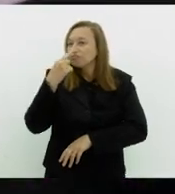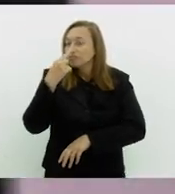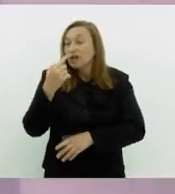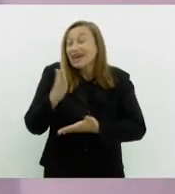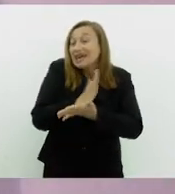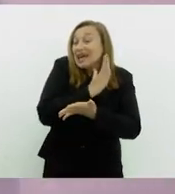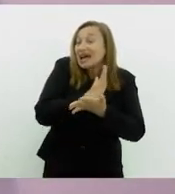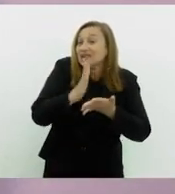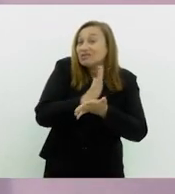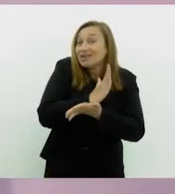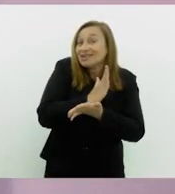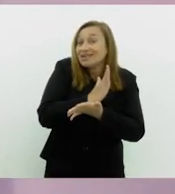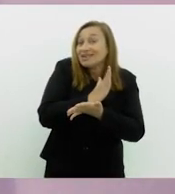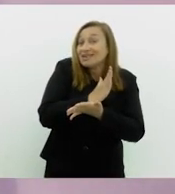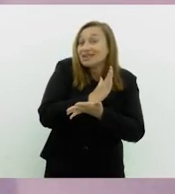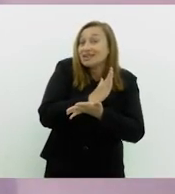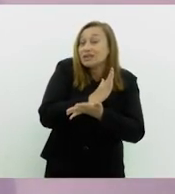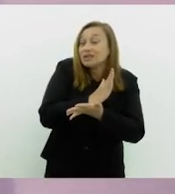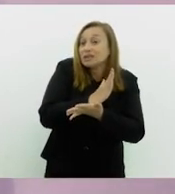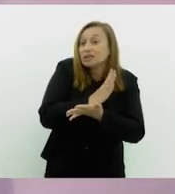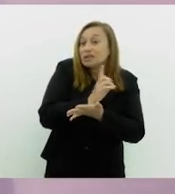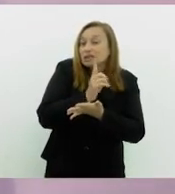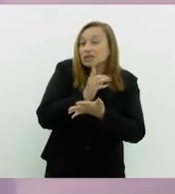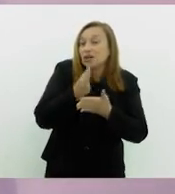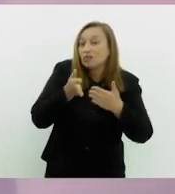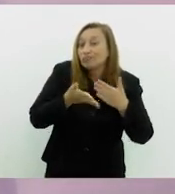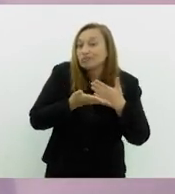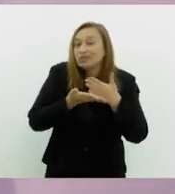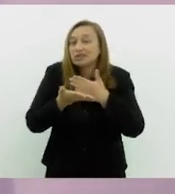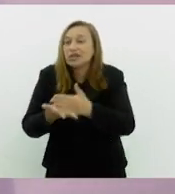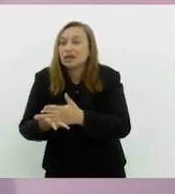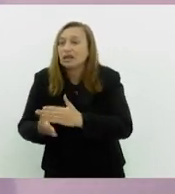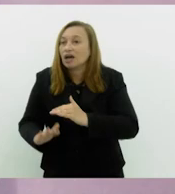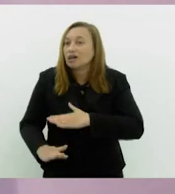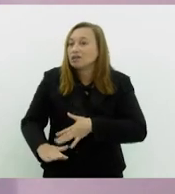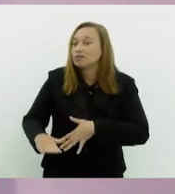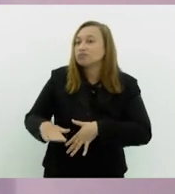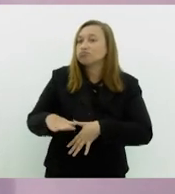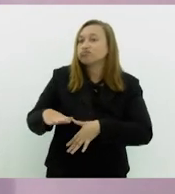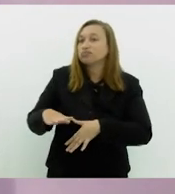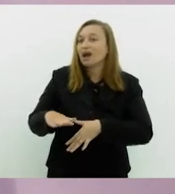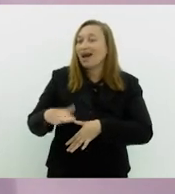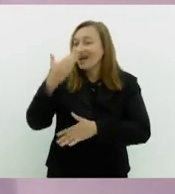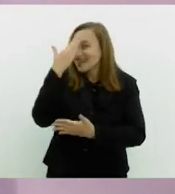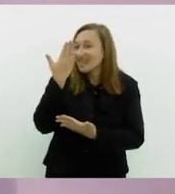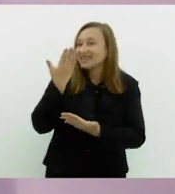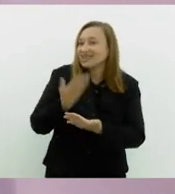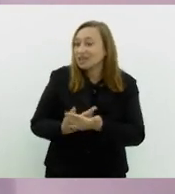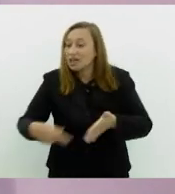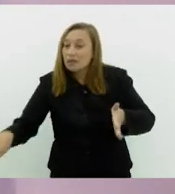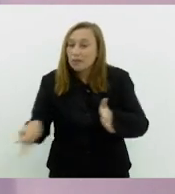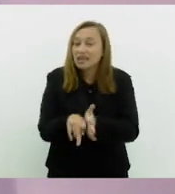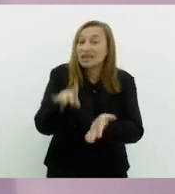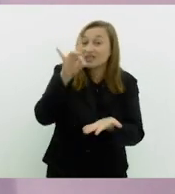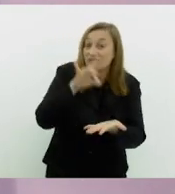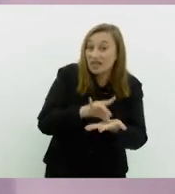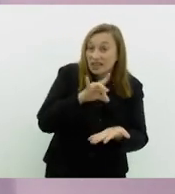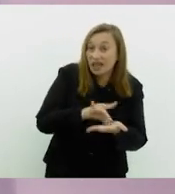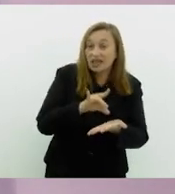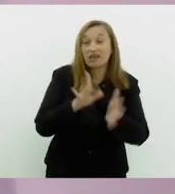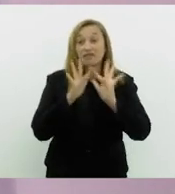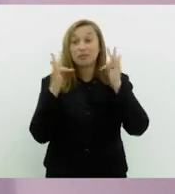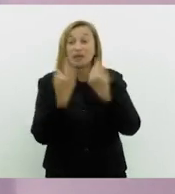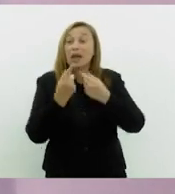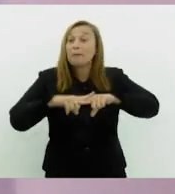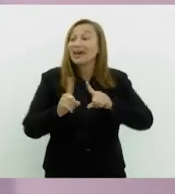não é levada nesse processo afetivo a acreditar que fazem parte da família, mas se